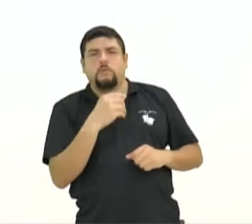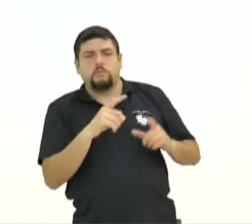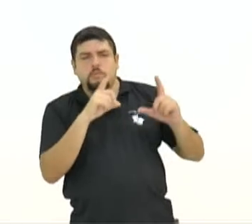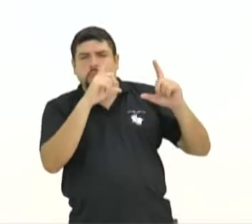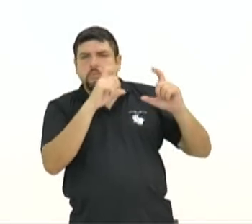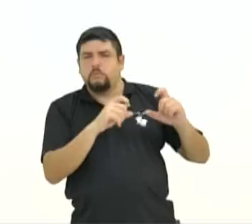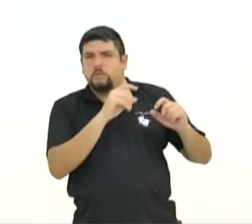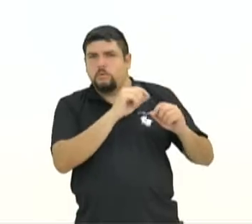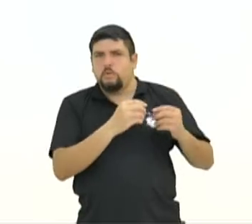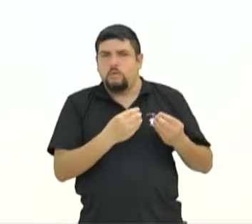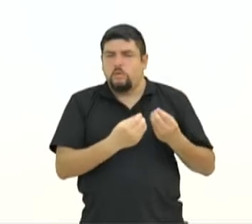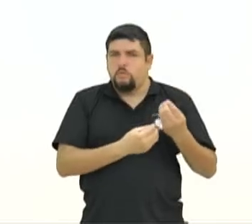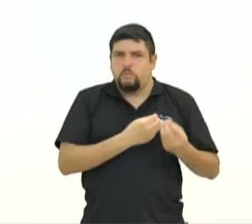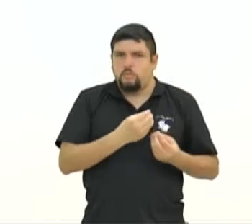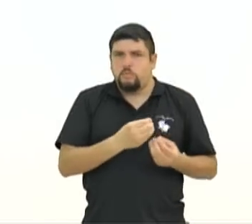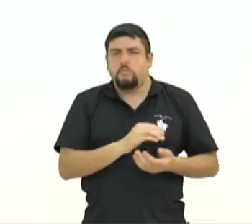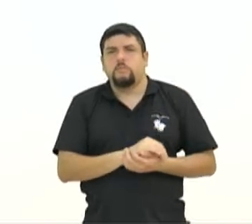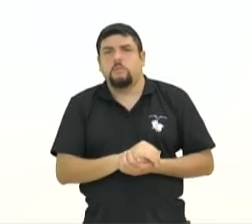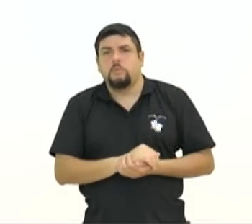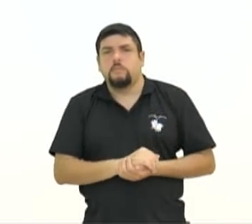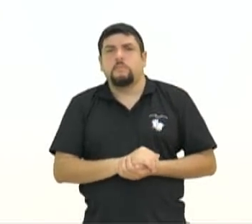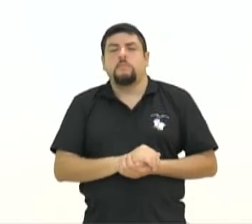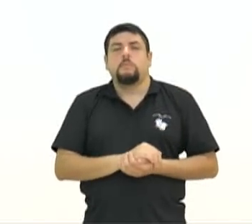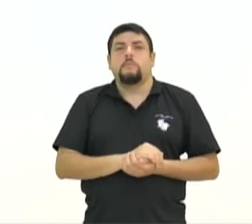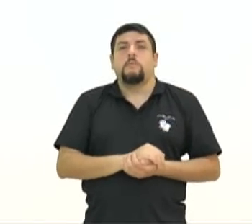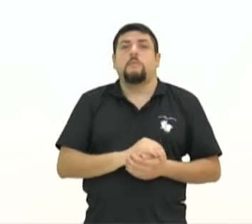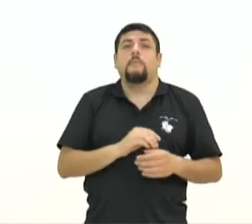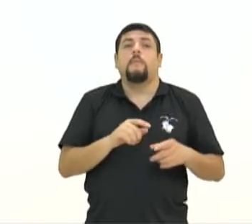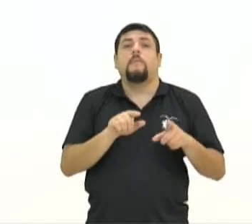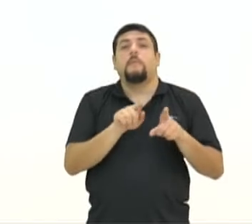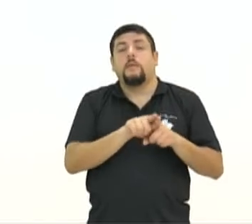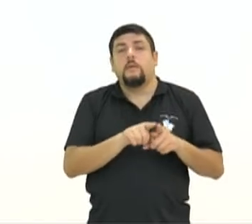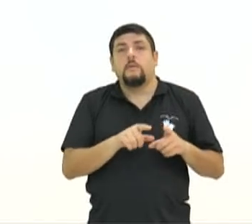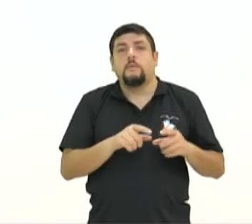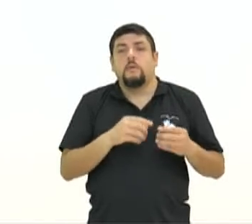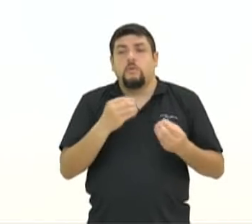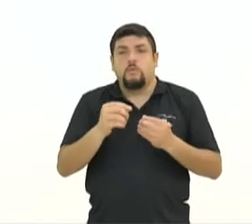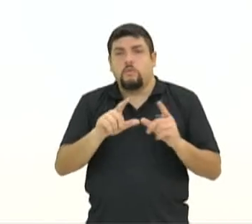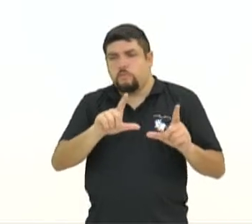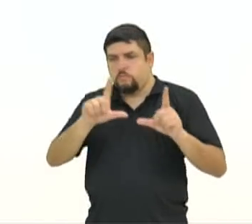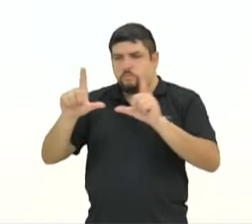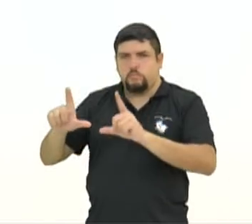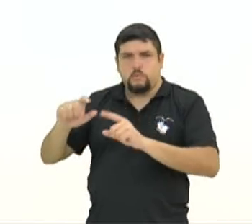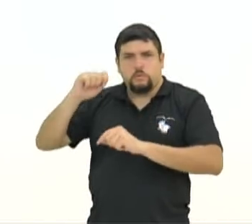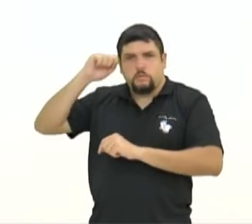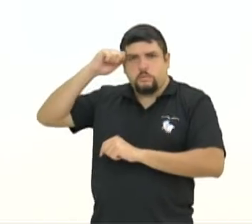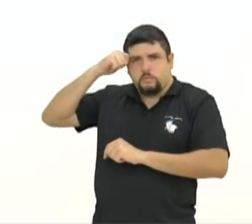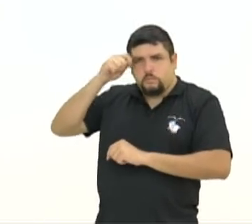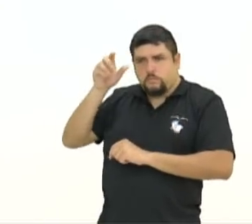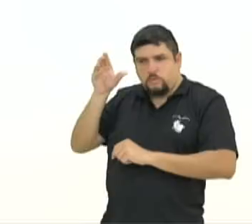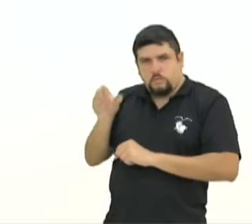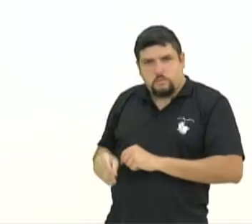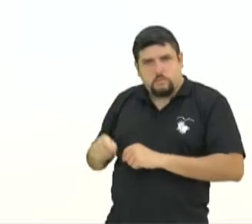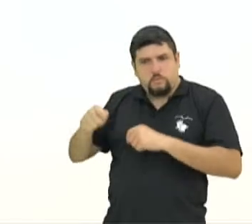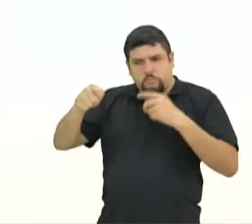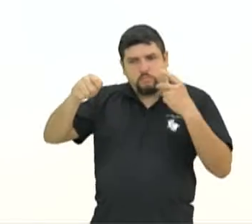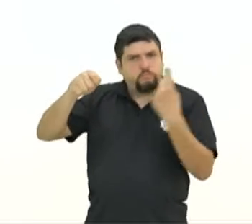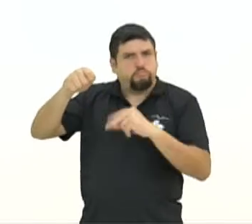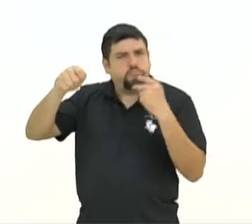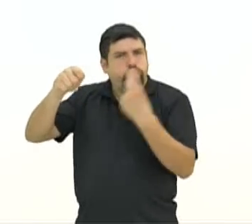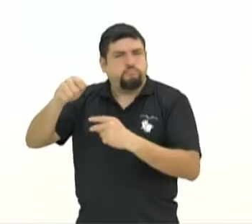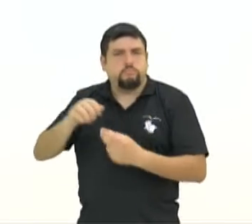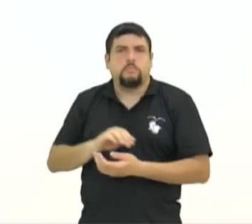preta, como a gente viu que elas poderiam ser chamadas, e aquelas em que se castigavam os escravos, né? As imagens, então,